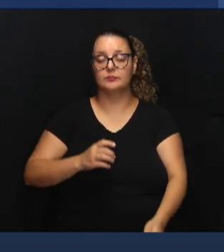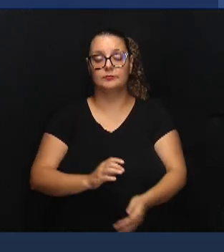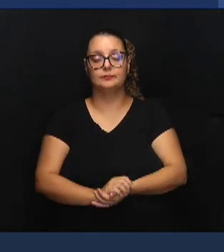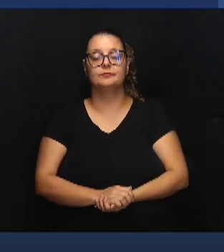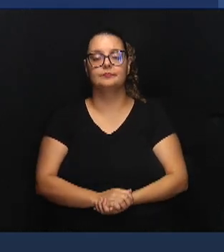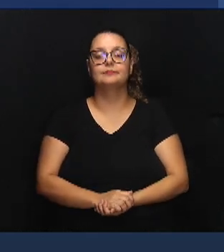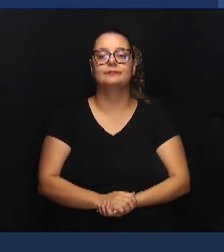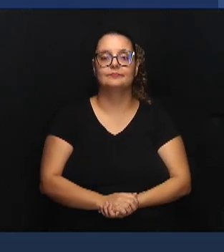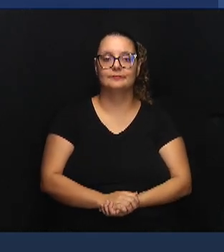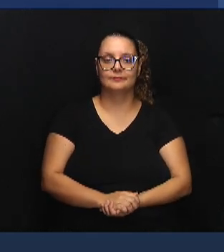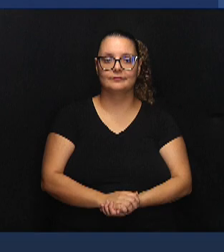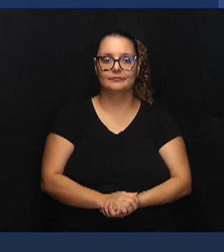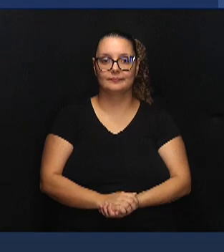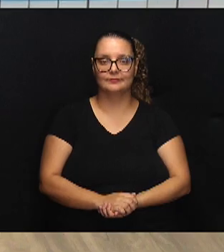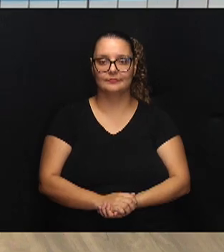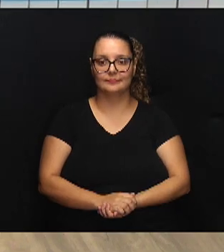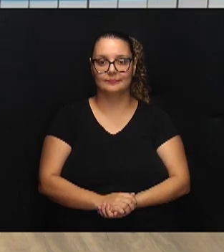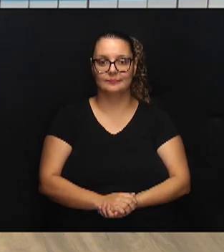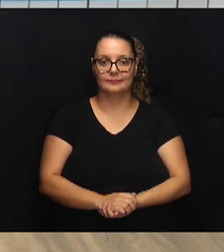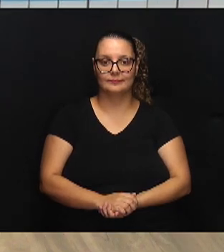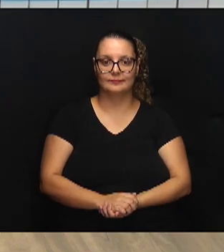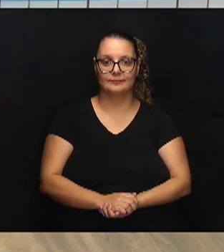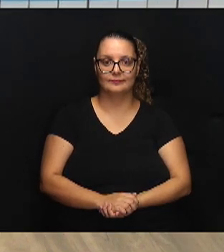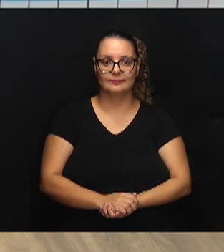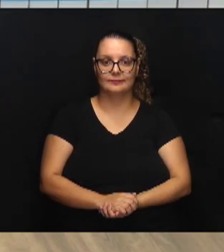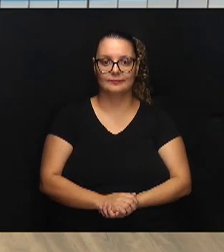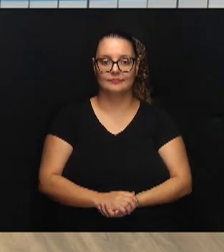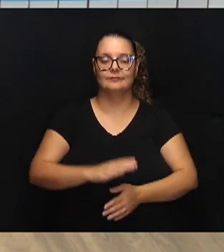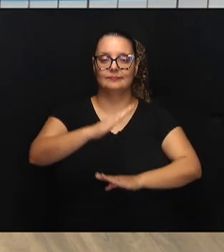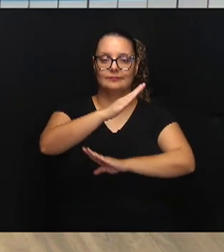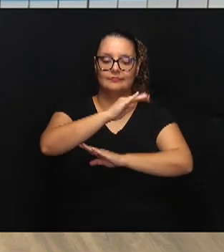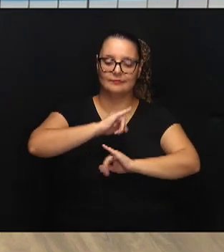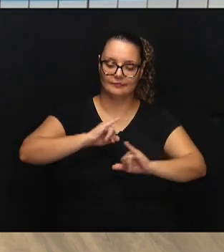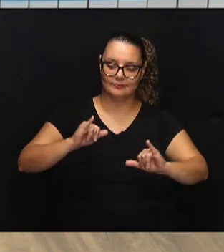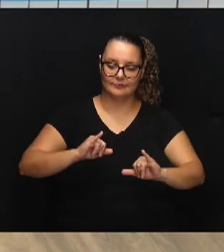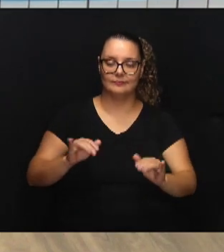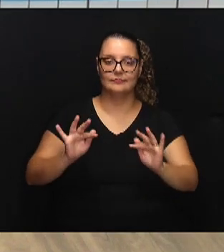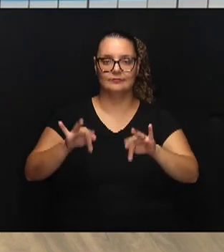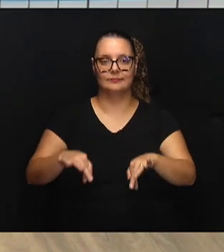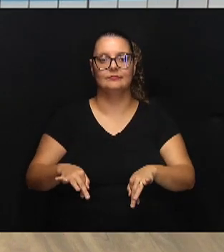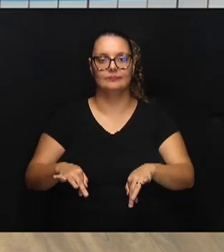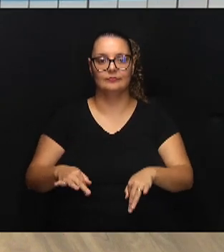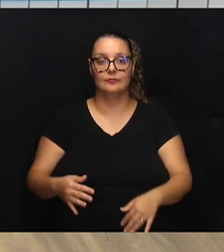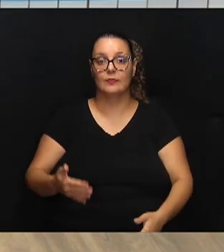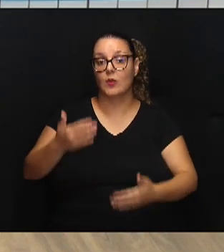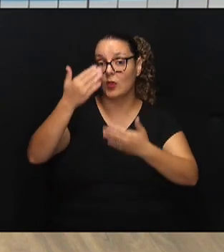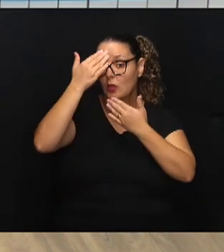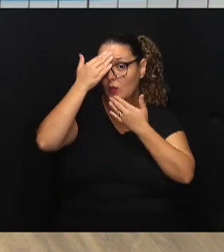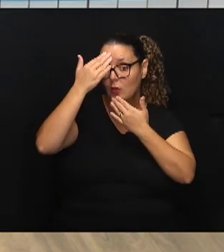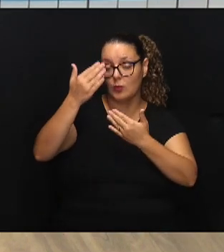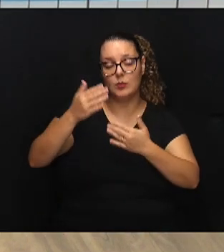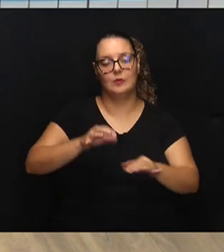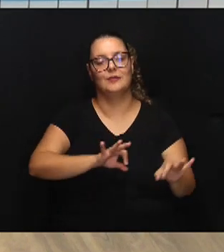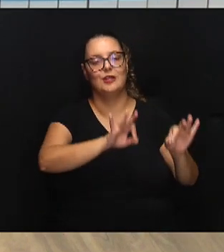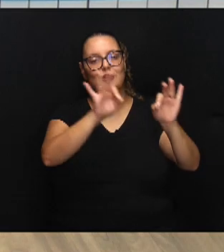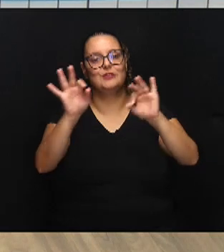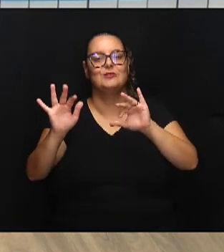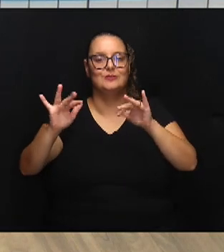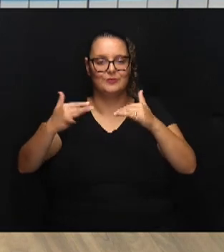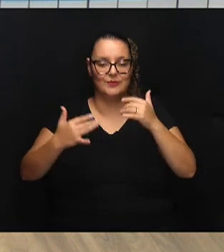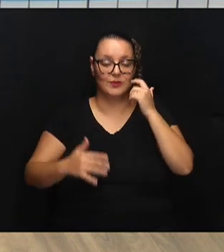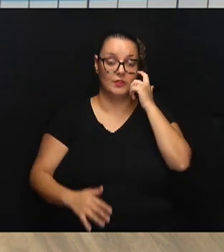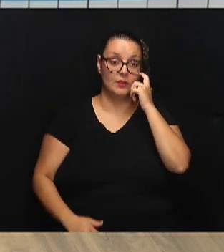cidade de Campinas. O Jornal Câmara Notícia fica por aqui. Muito obrigado pela sua companhia, pela